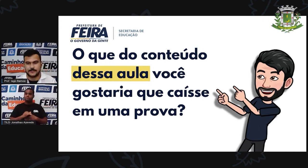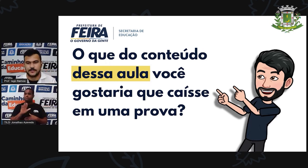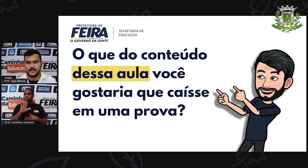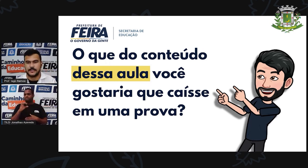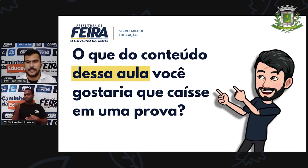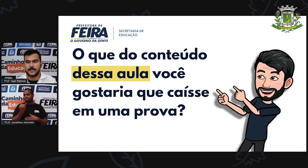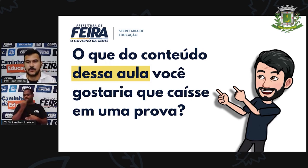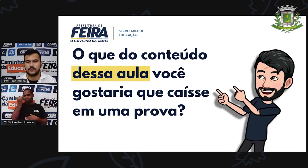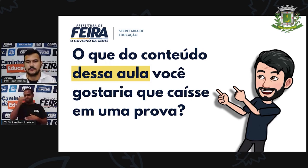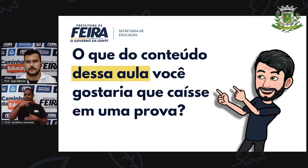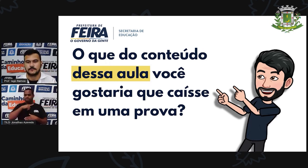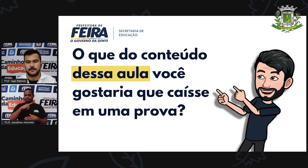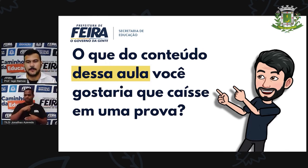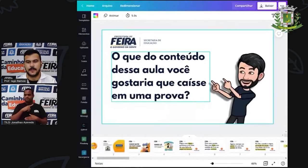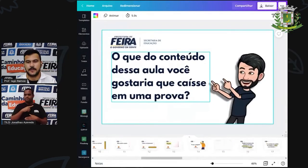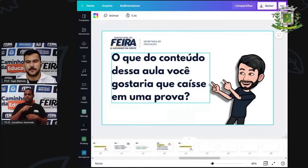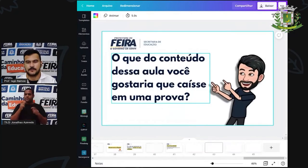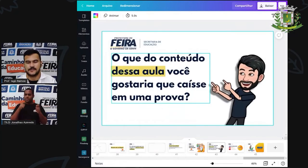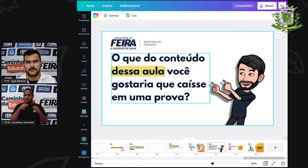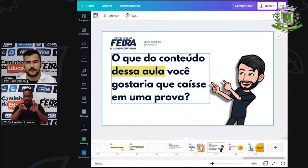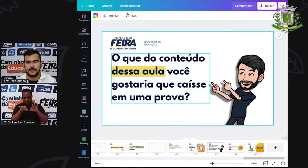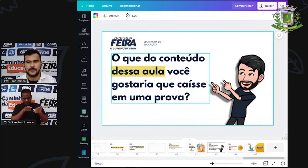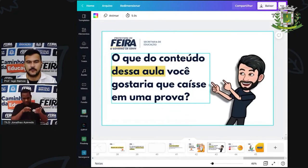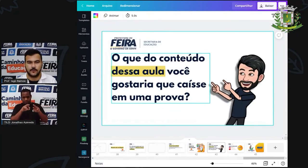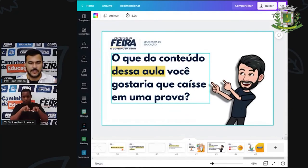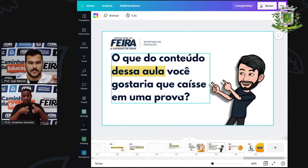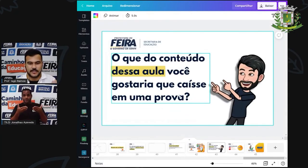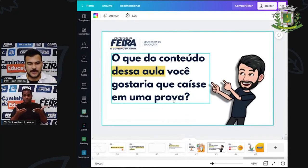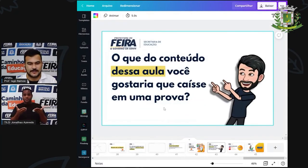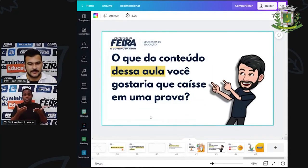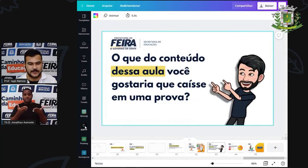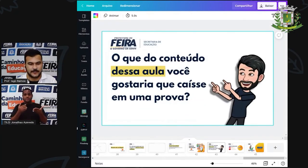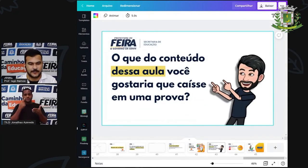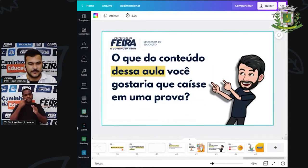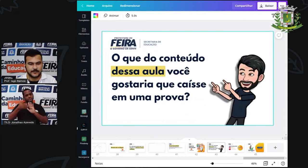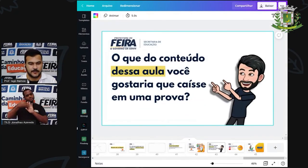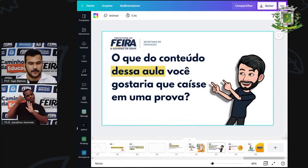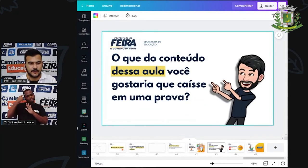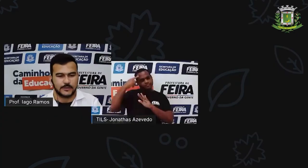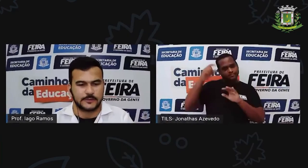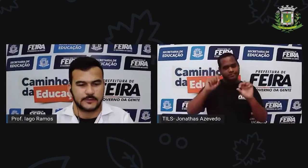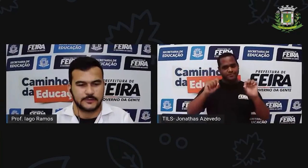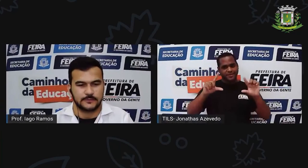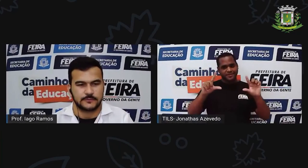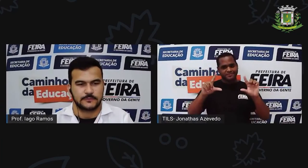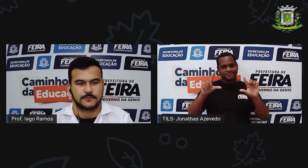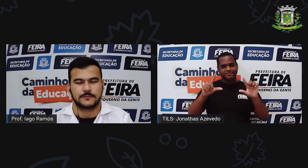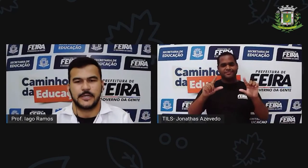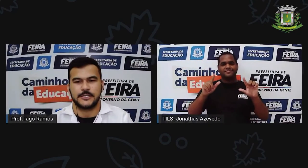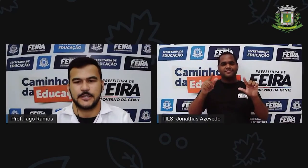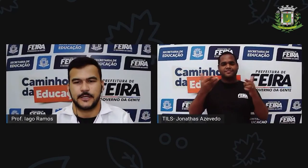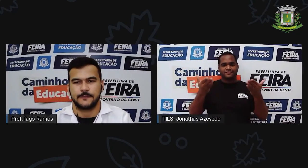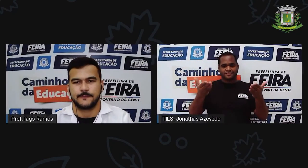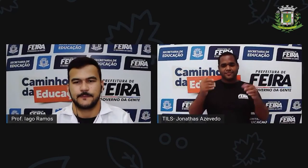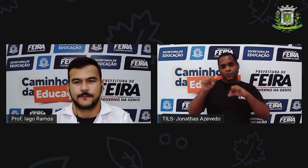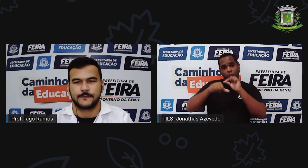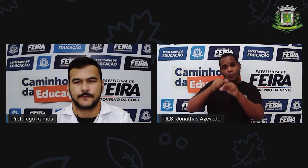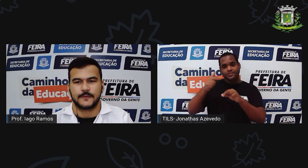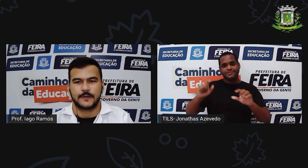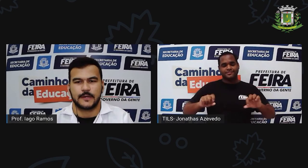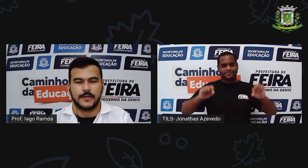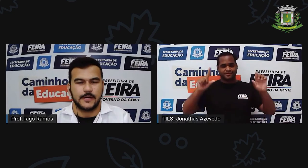interessante que eu preparei pra você também eu vou retirar essa tela aqui olha só retirei